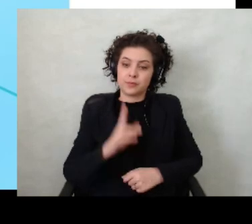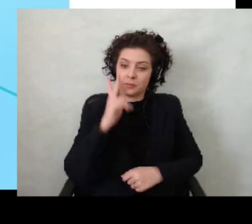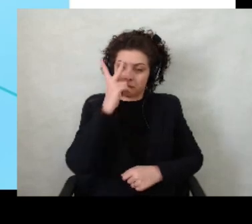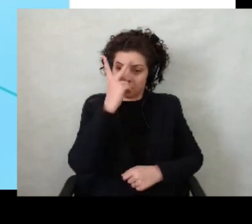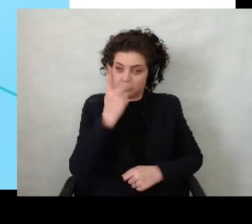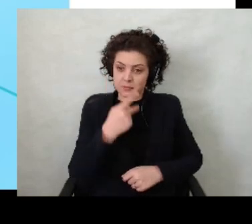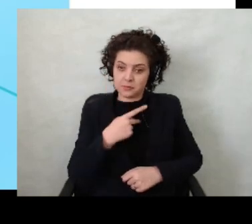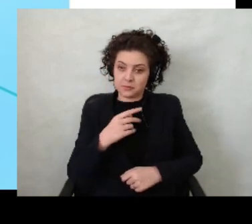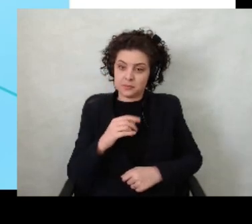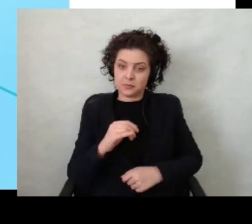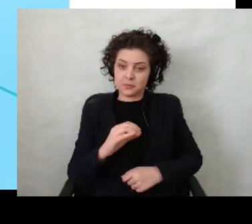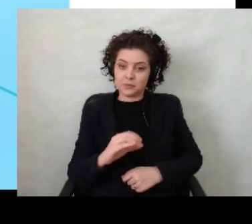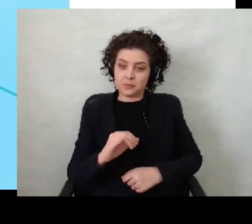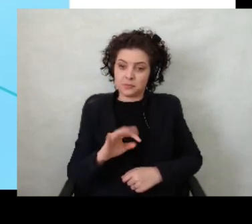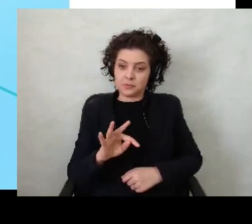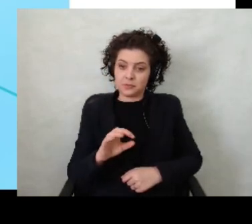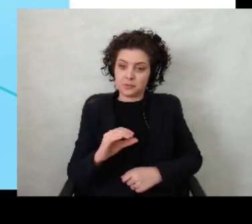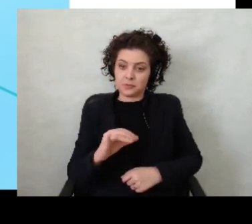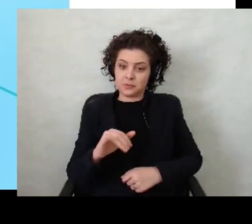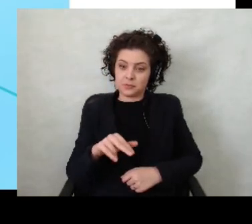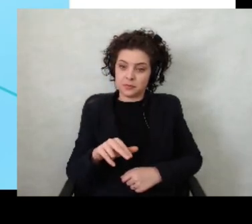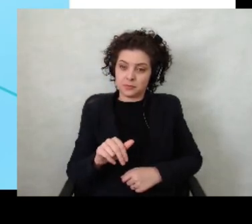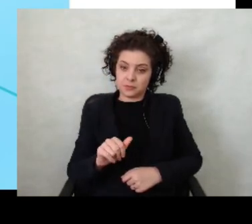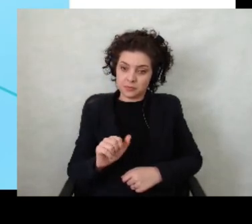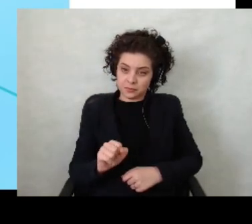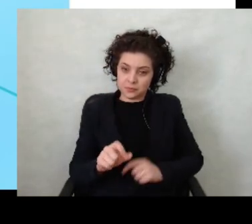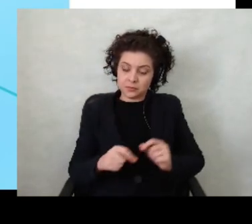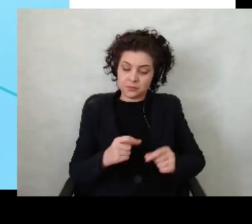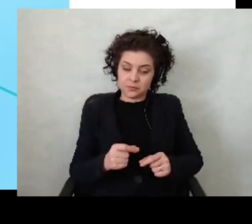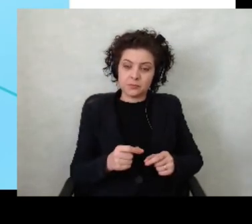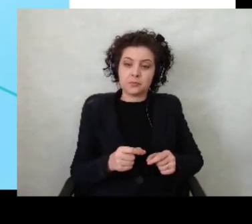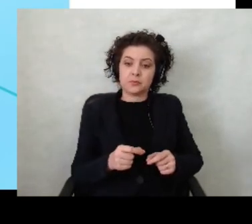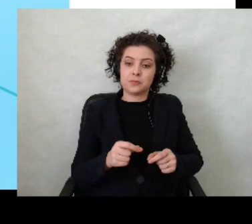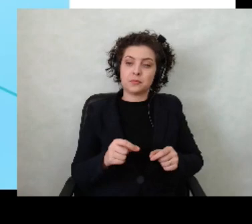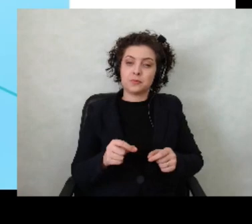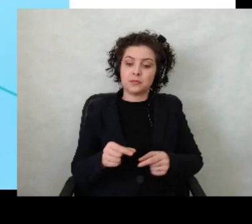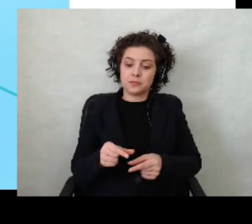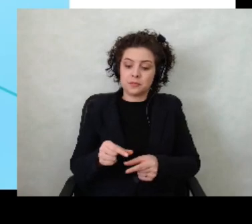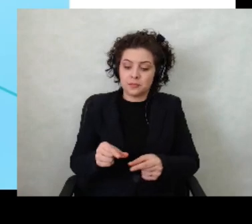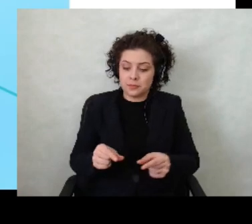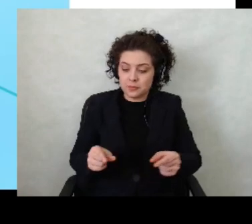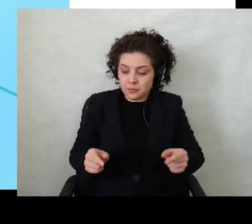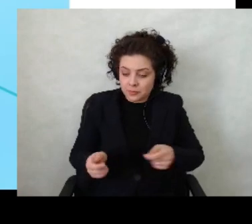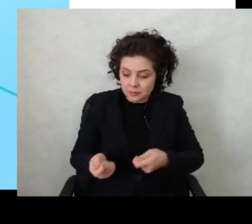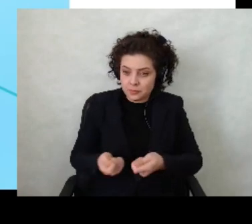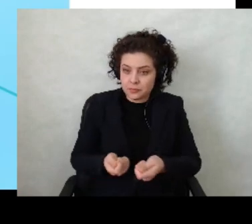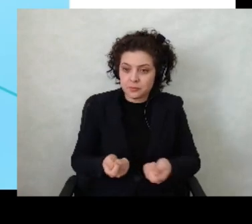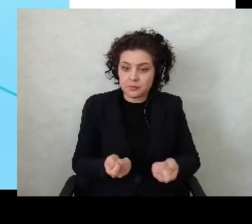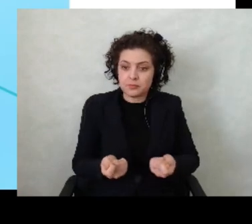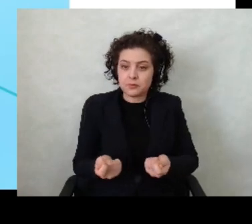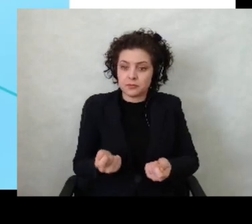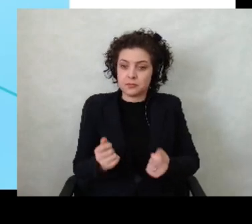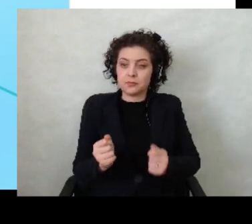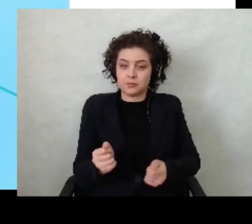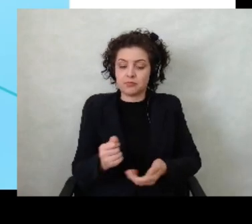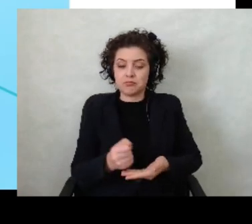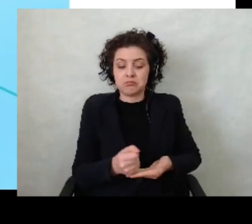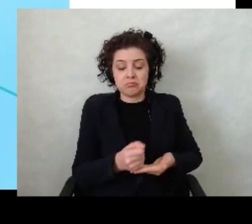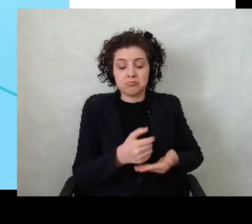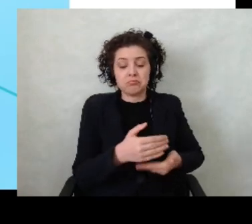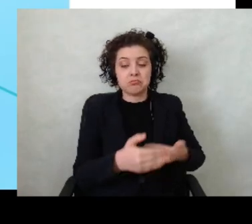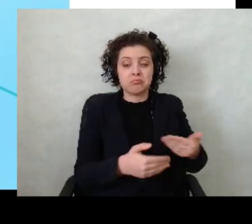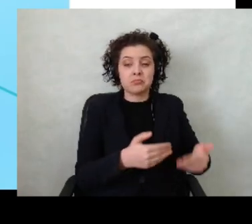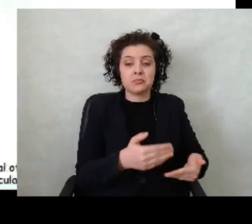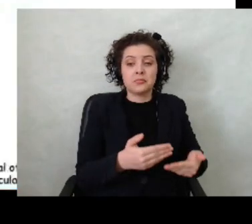citocinas e interleucinas, então os estrógenos poderiam, né, imunomodular, né, e levar a uma melhora, né,